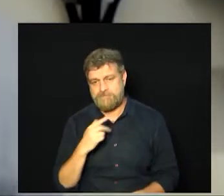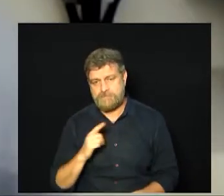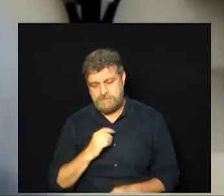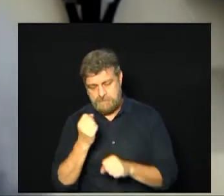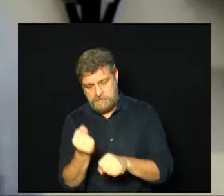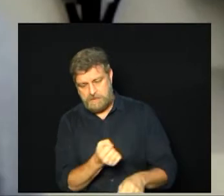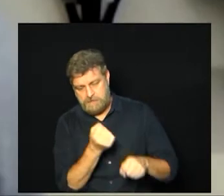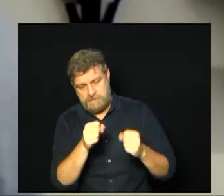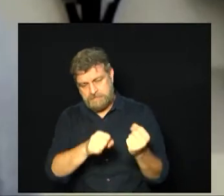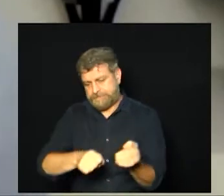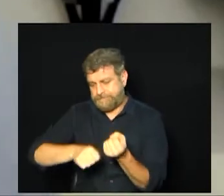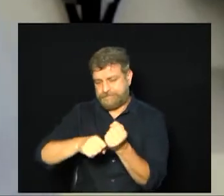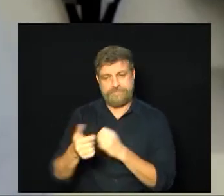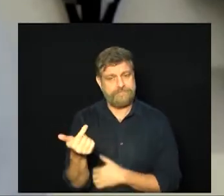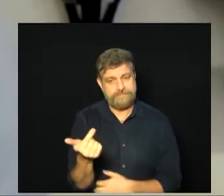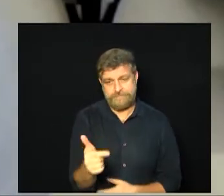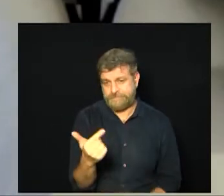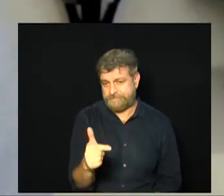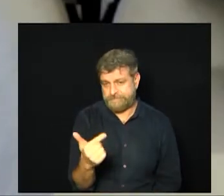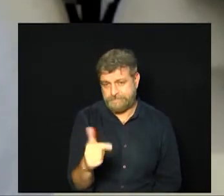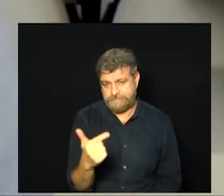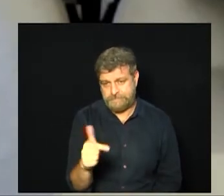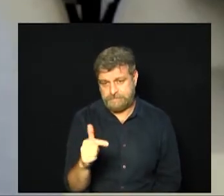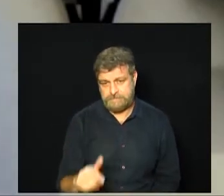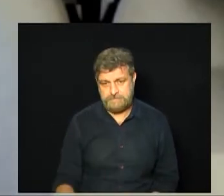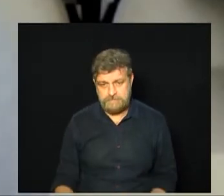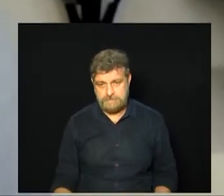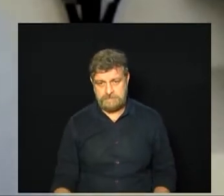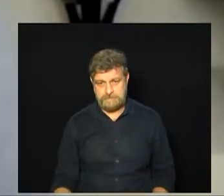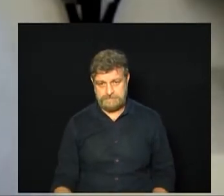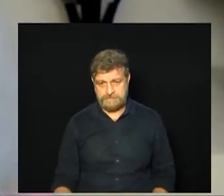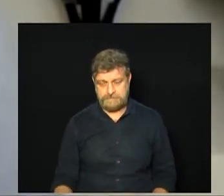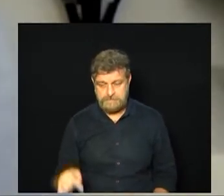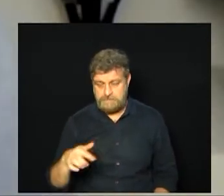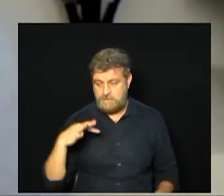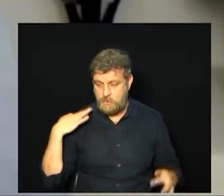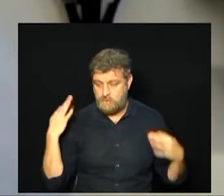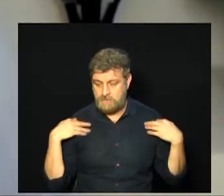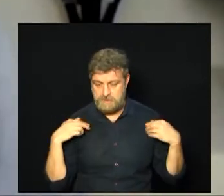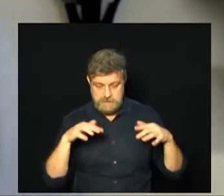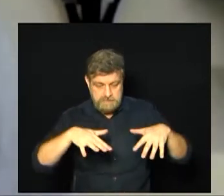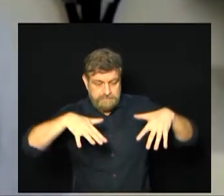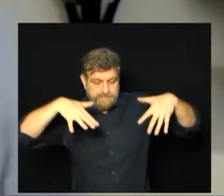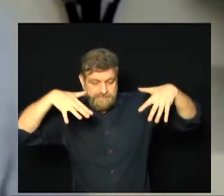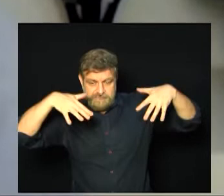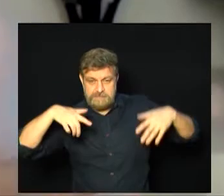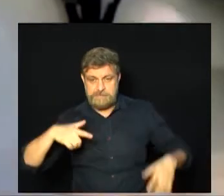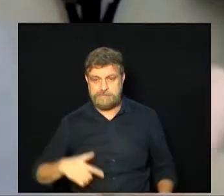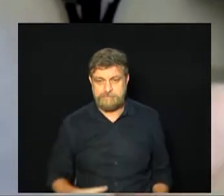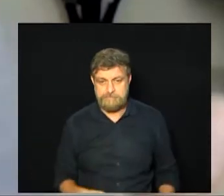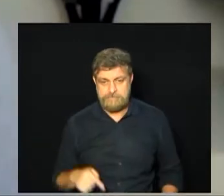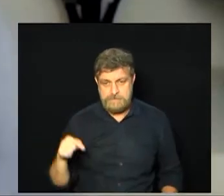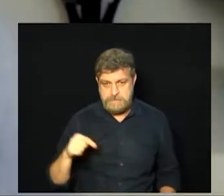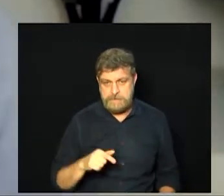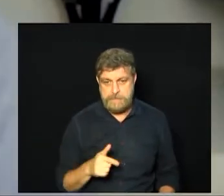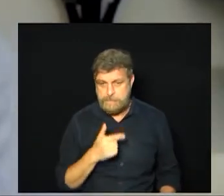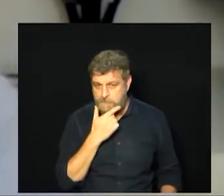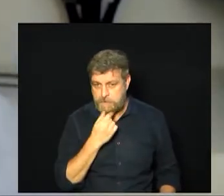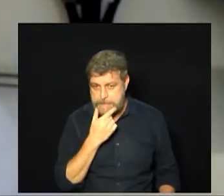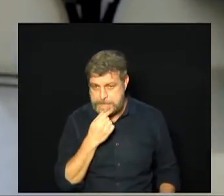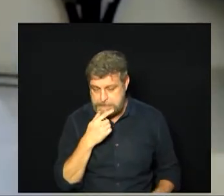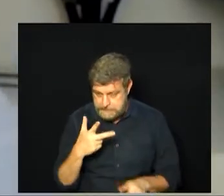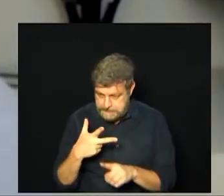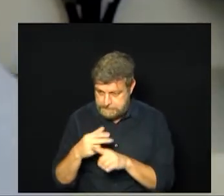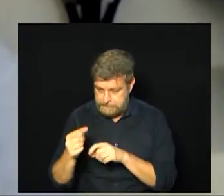usufruir dessa, até como um aspecto turístico para a cidade. Esse Zaquias Queiroz, que é o